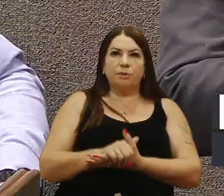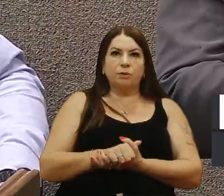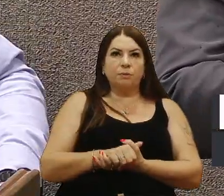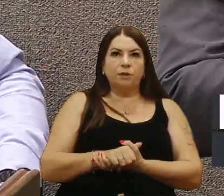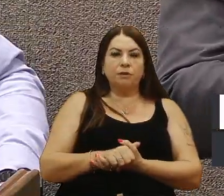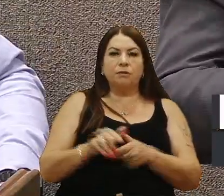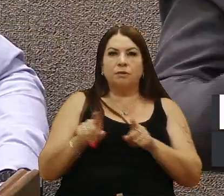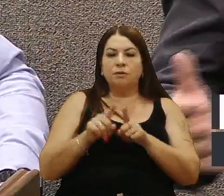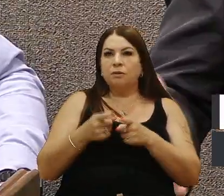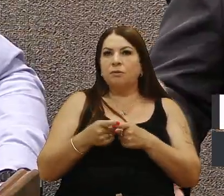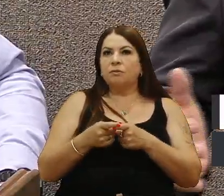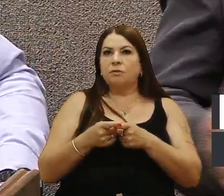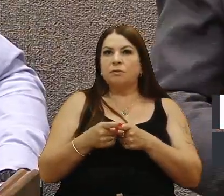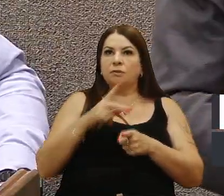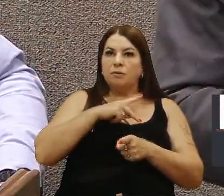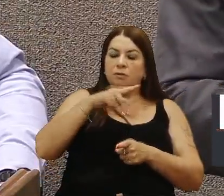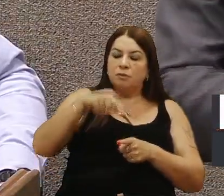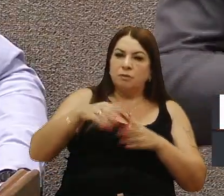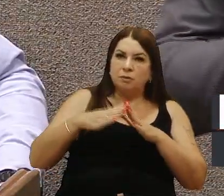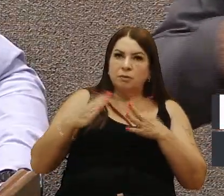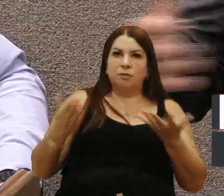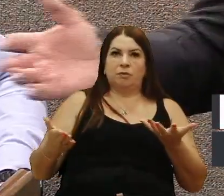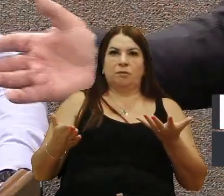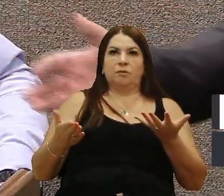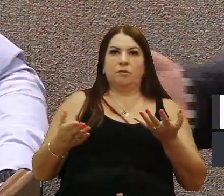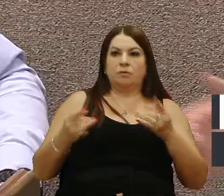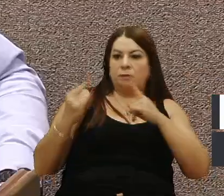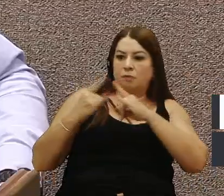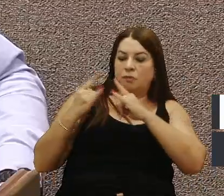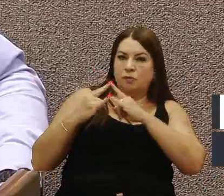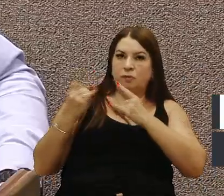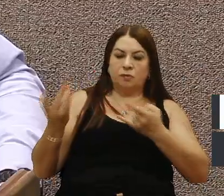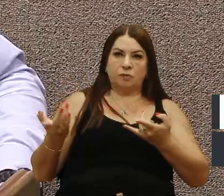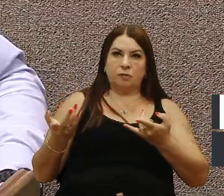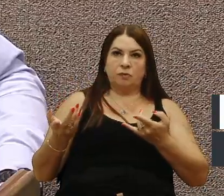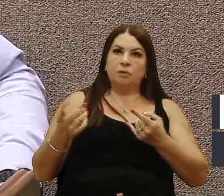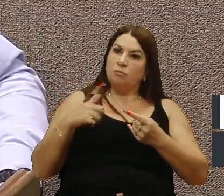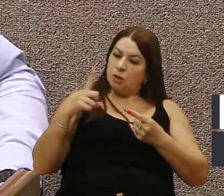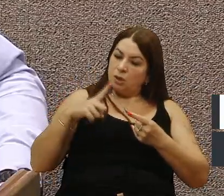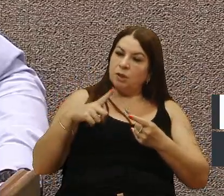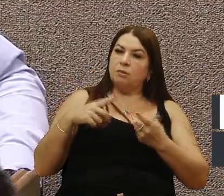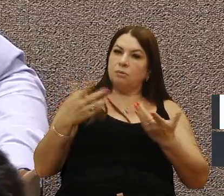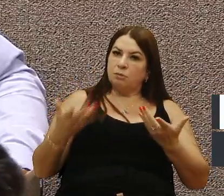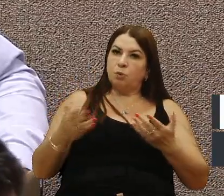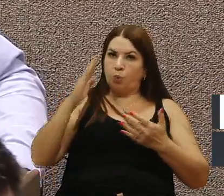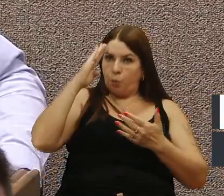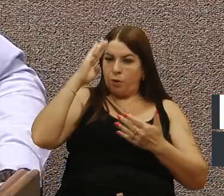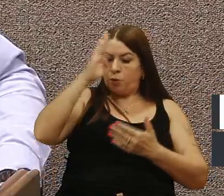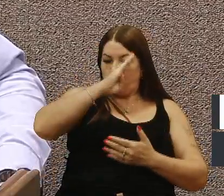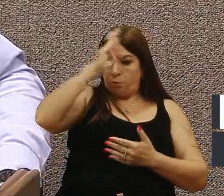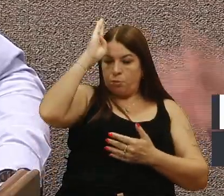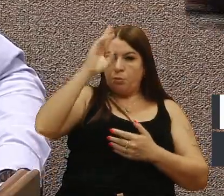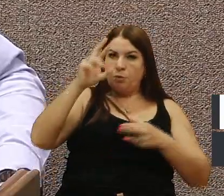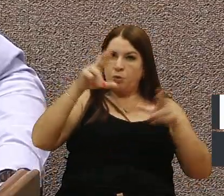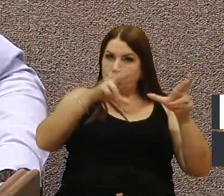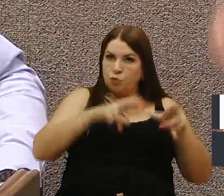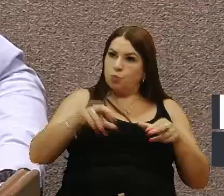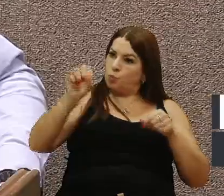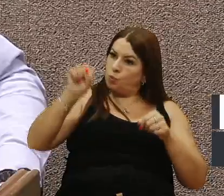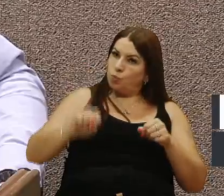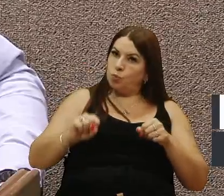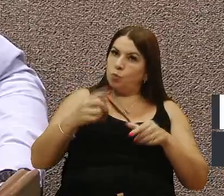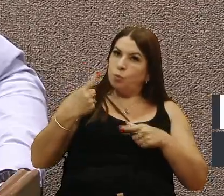a presidência dessa casa, com as entidades, para que tenhamos então um quartel de bombeiros na região sul, porque